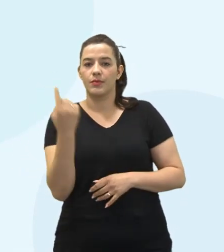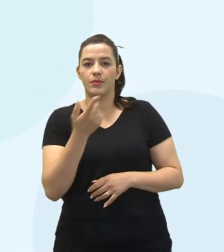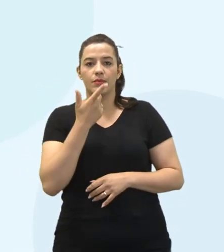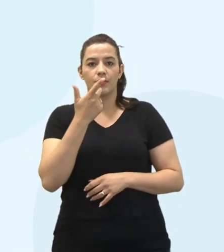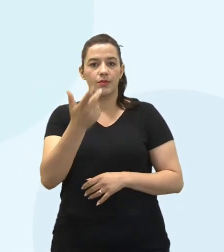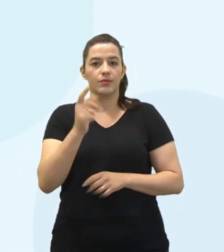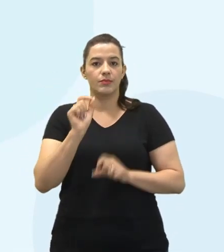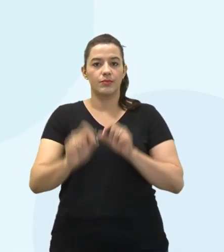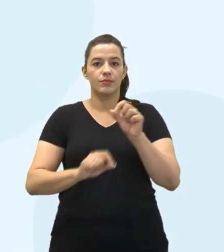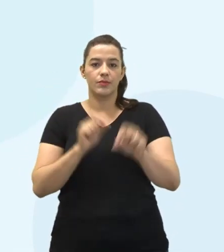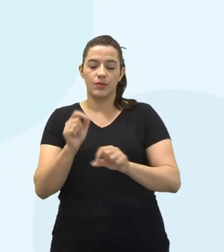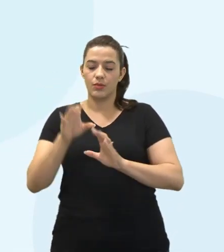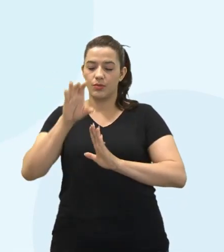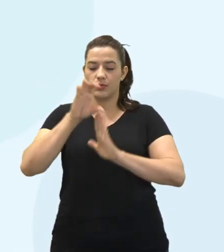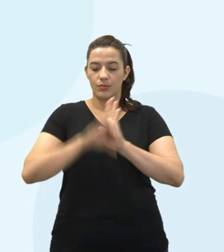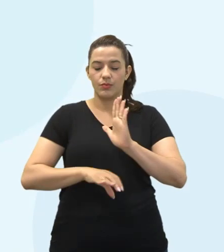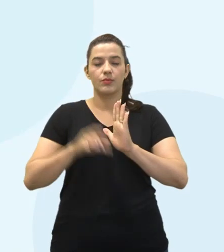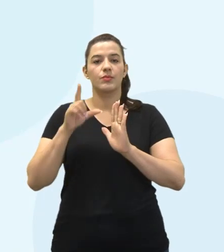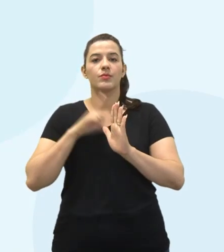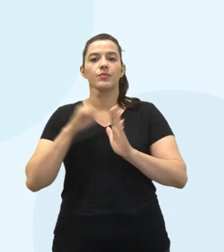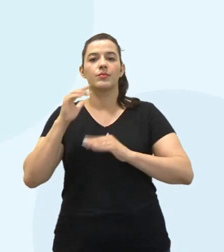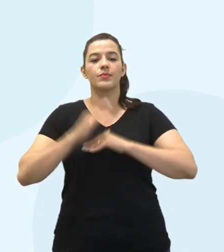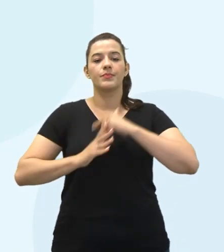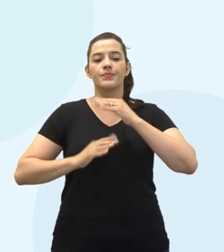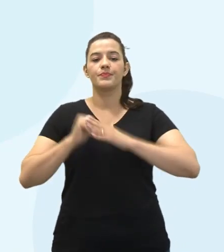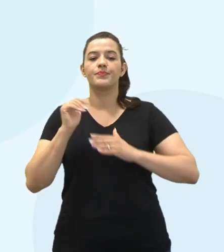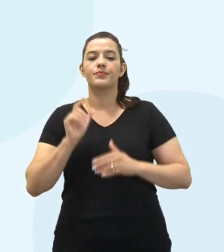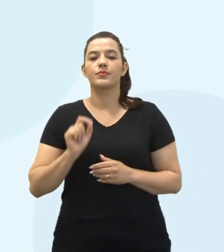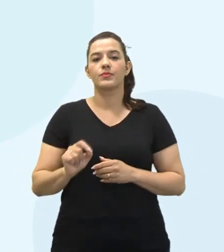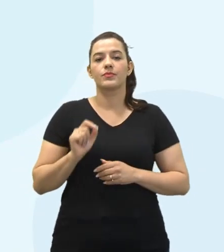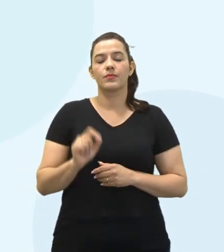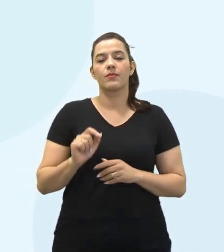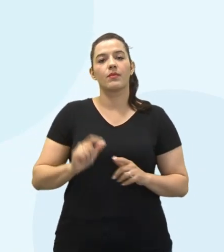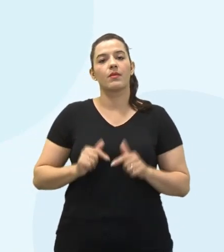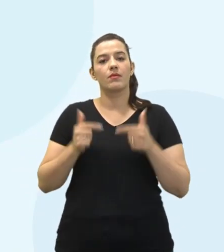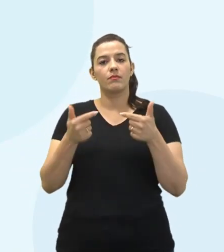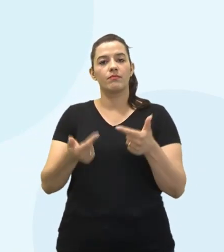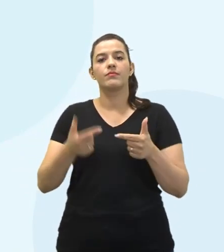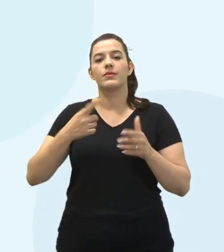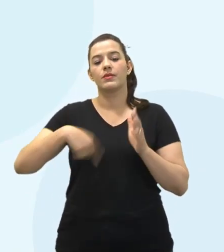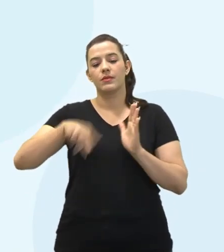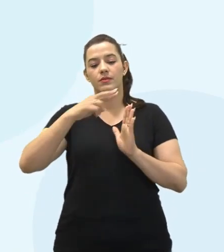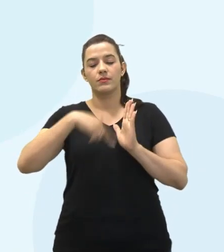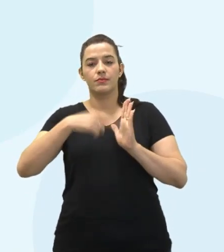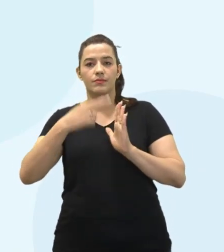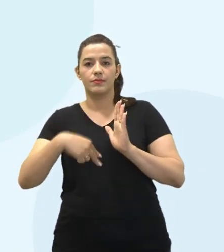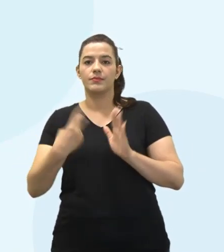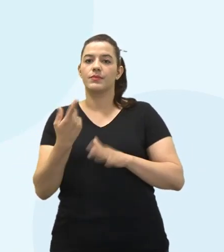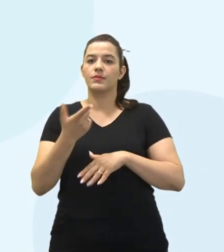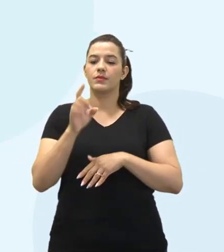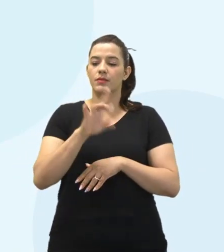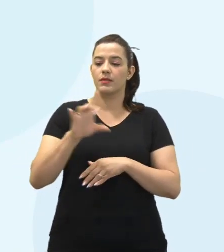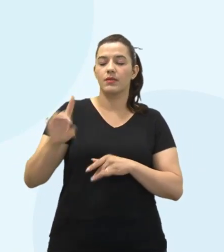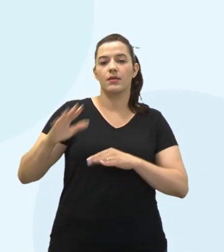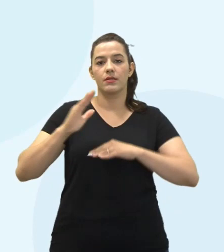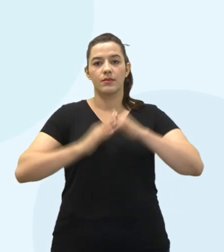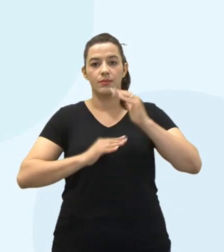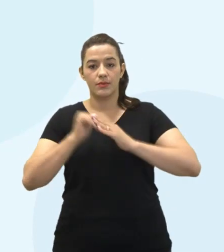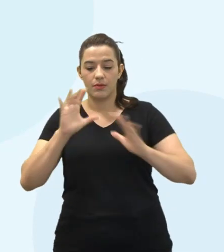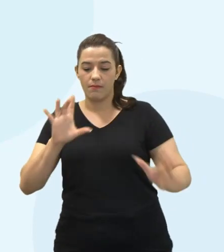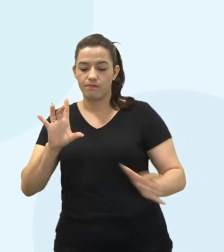em que o currículo em Ação aborda o letramento matemático em suas habilidades e